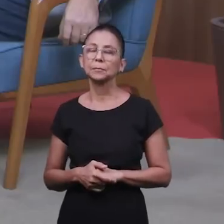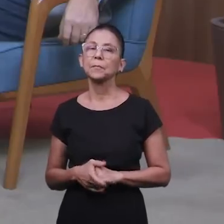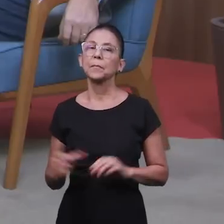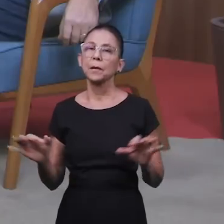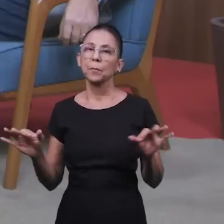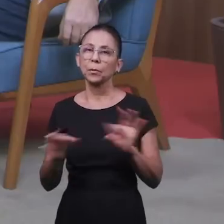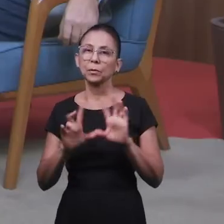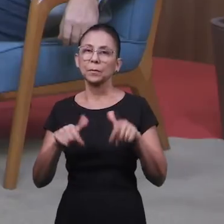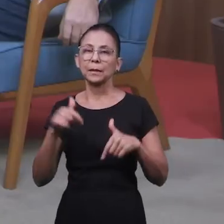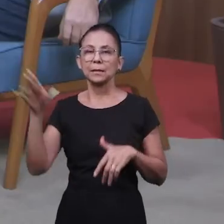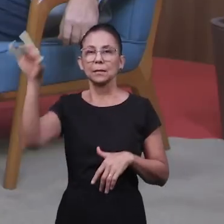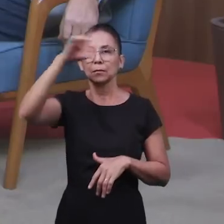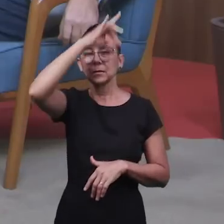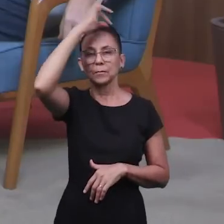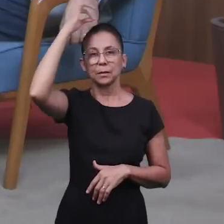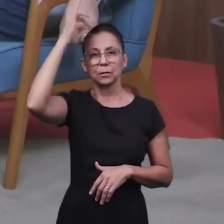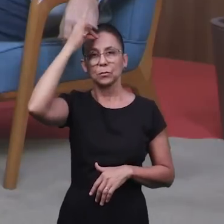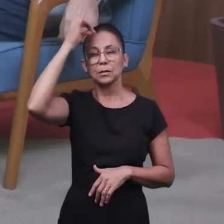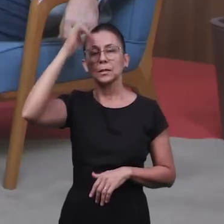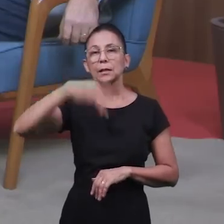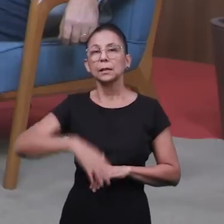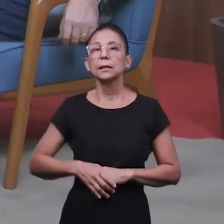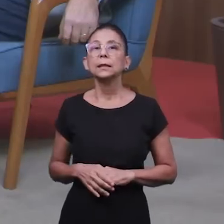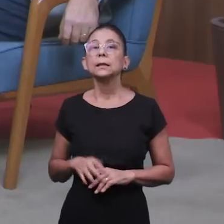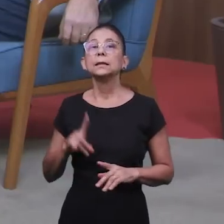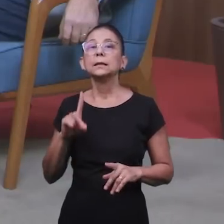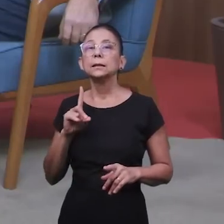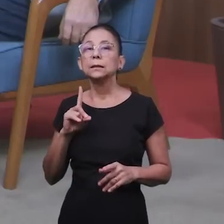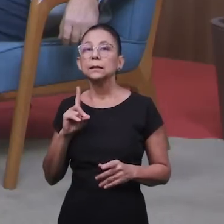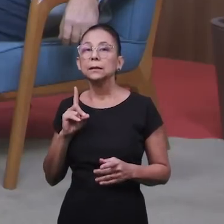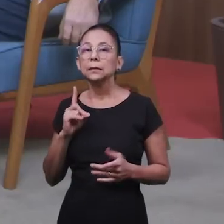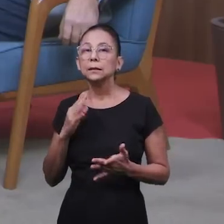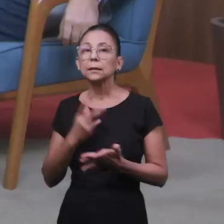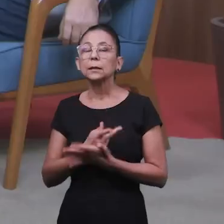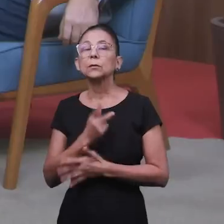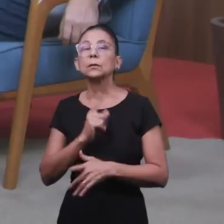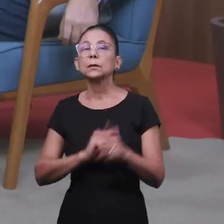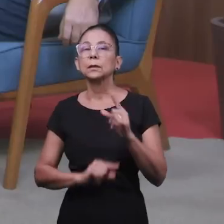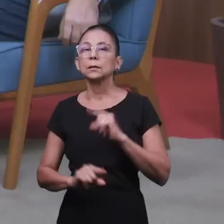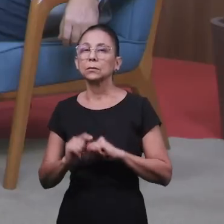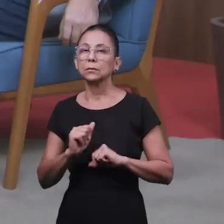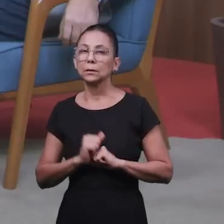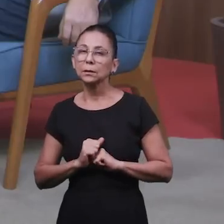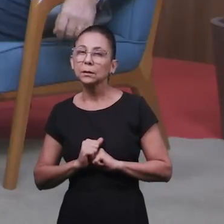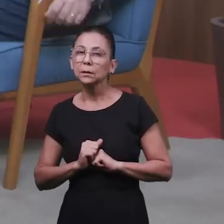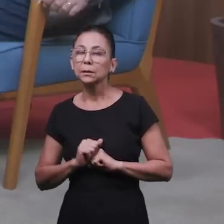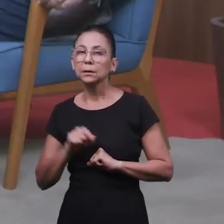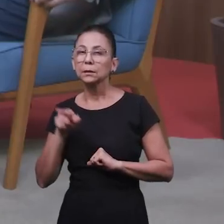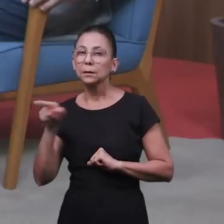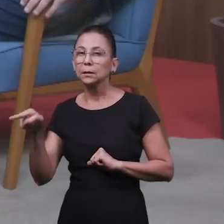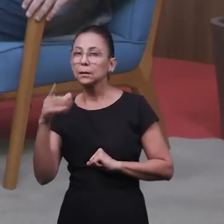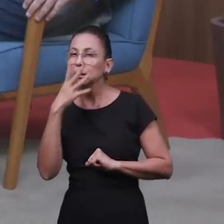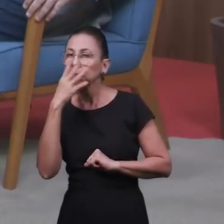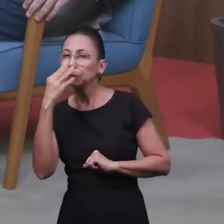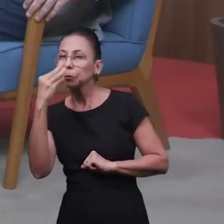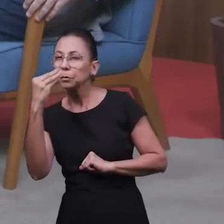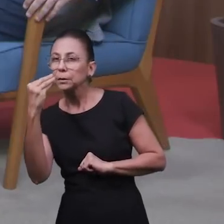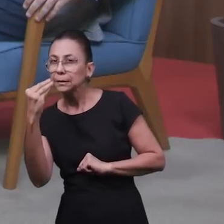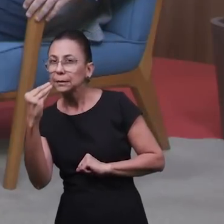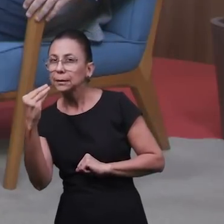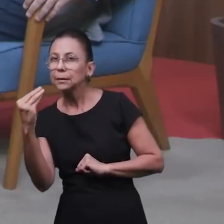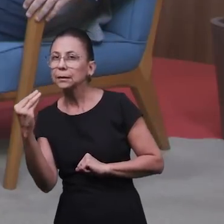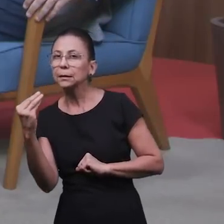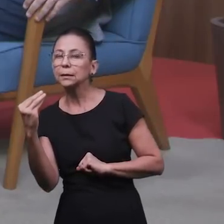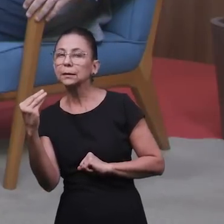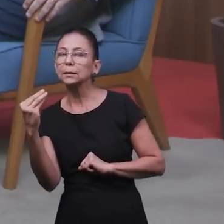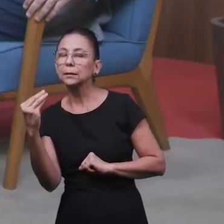Espírito. Então, o ataque, a agressão das raposas, das raposinhas,